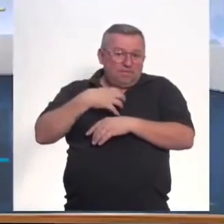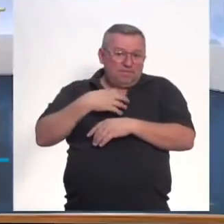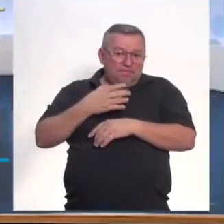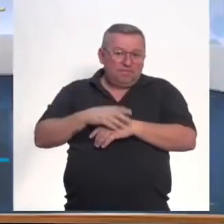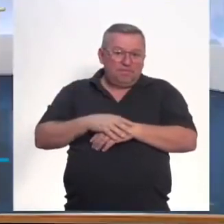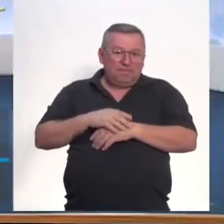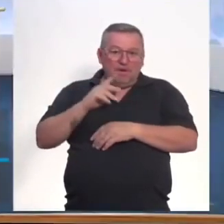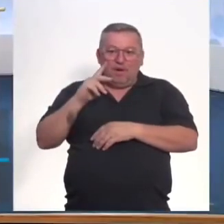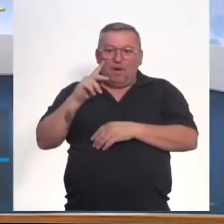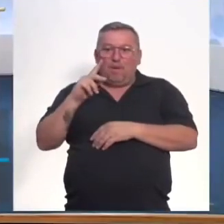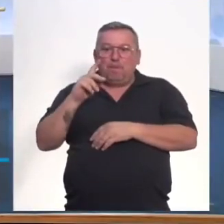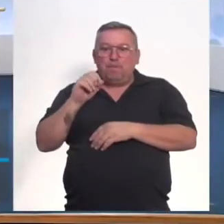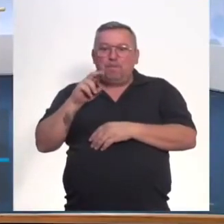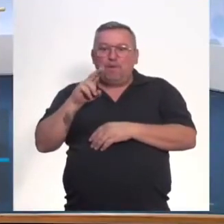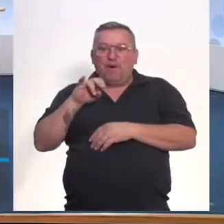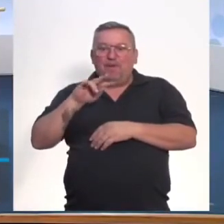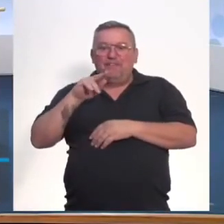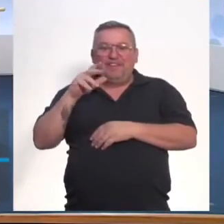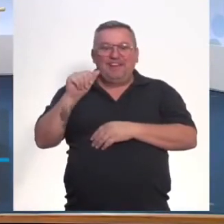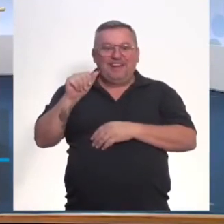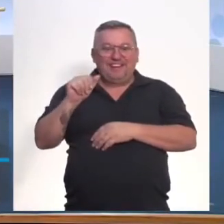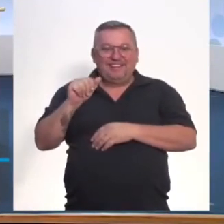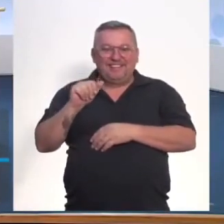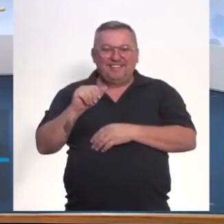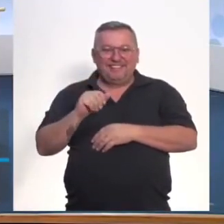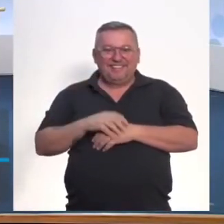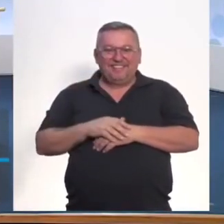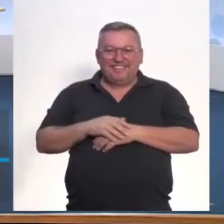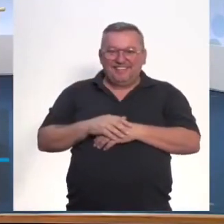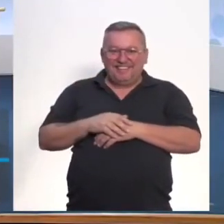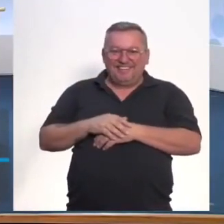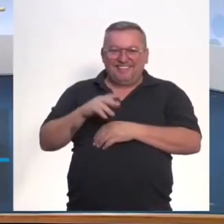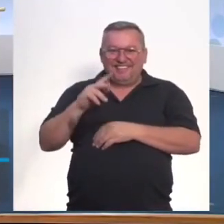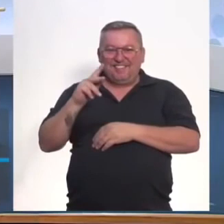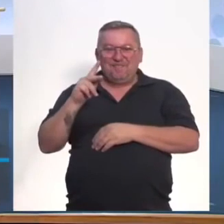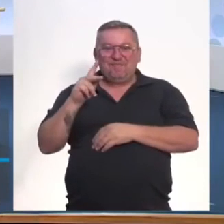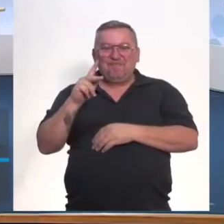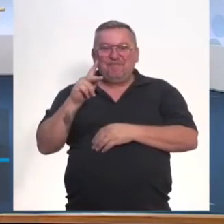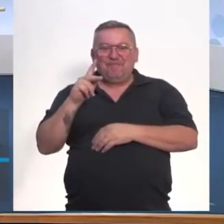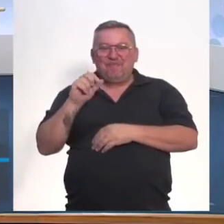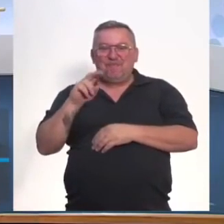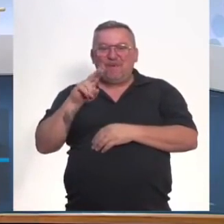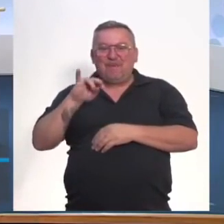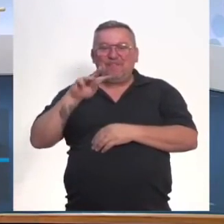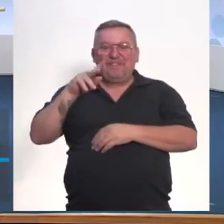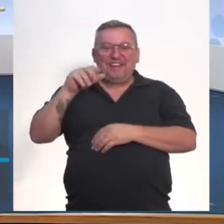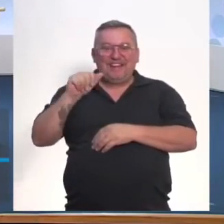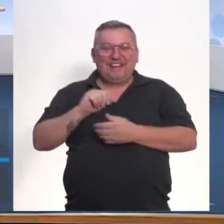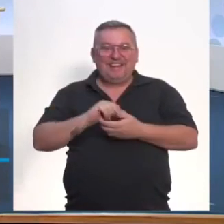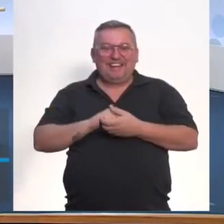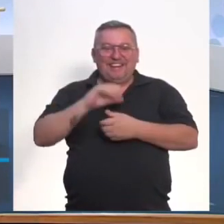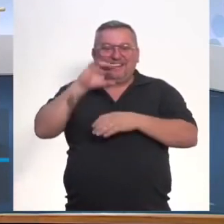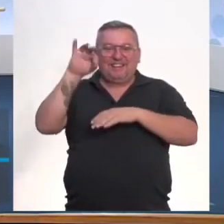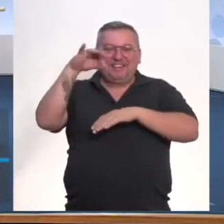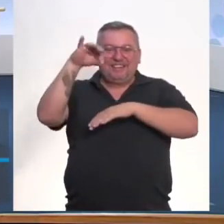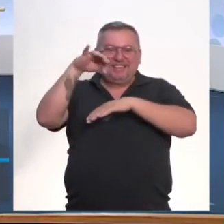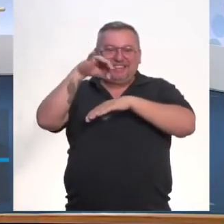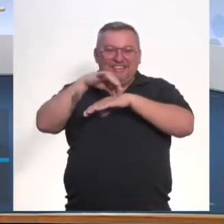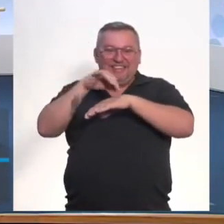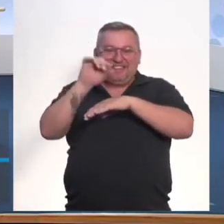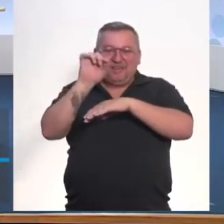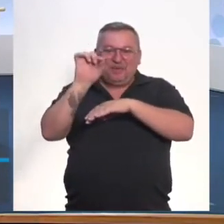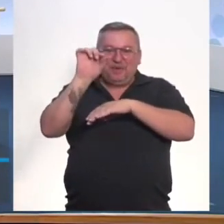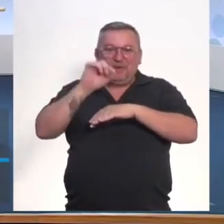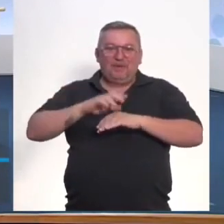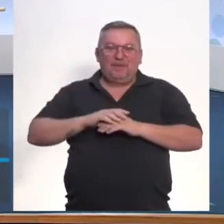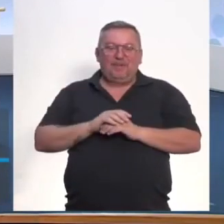Porvinha é um mosquito. Eu tenho alergia a porvinha, quase morri uma vez. Porvinha? Porvinha, pois é, procura aí na internet que vocês vão ver. É um mosquitinho, é uma mosquinha bem